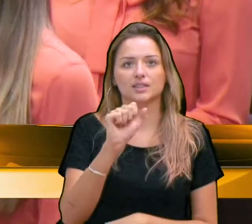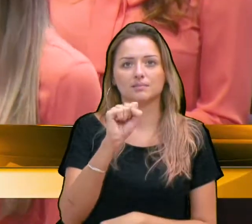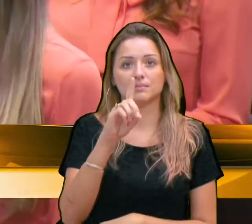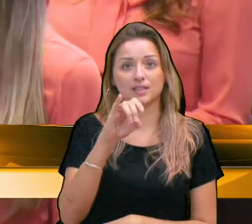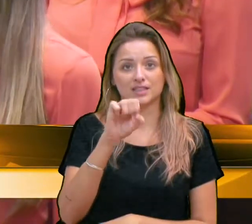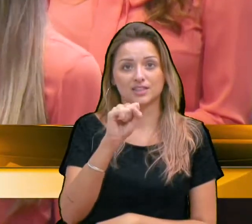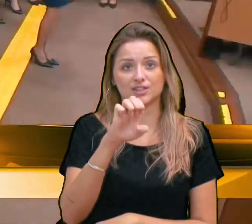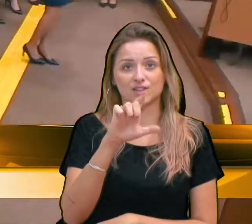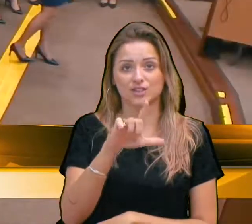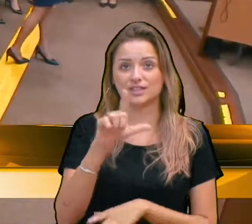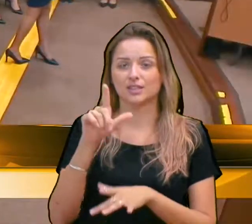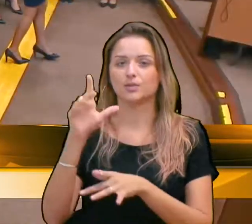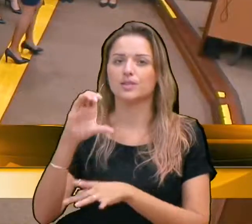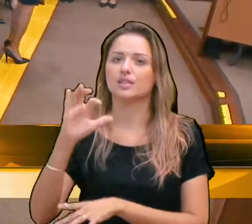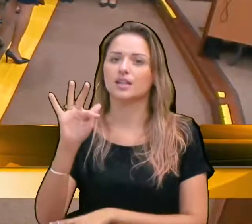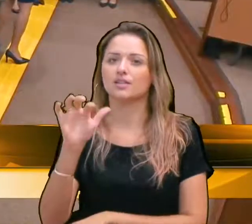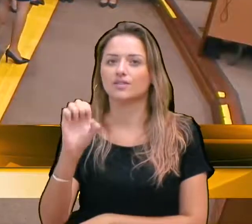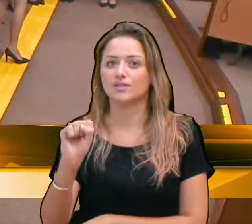Lúcia. Muito obrigada.